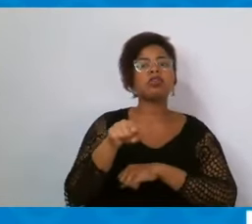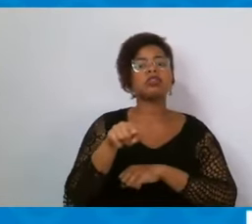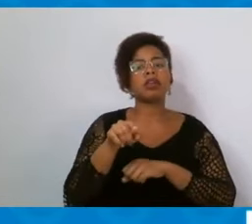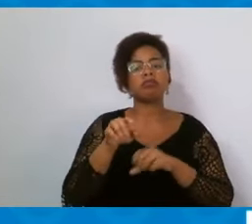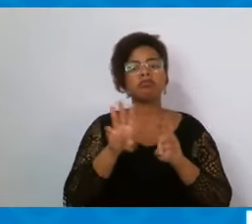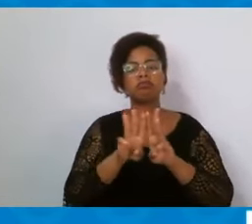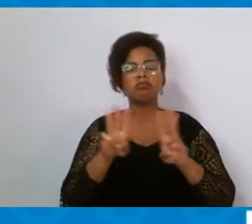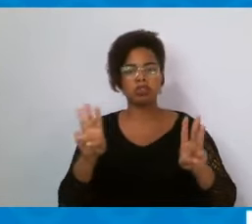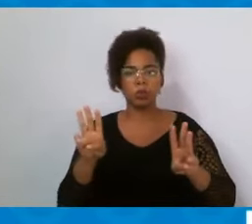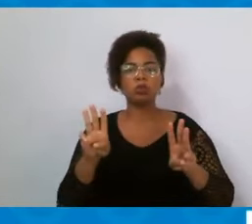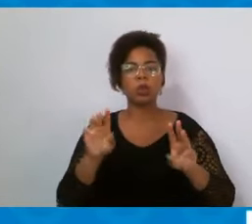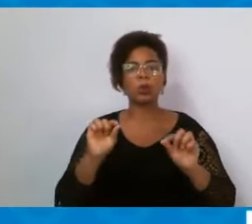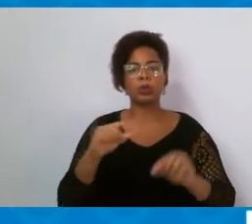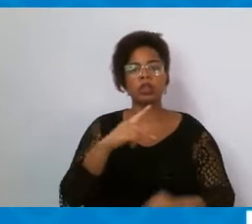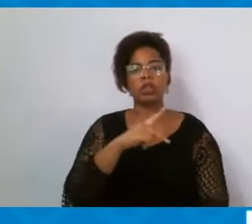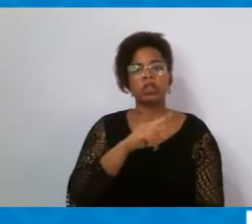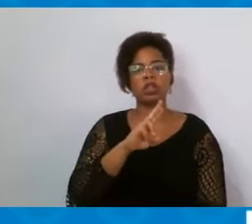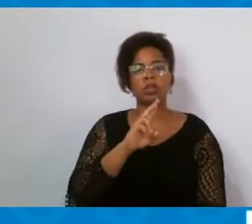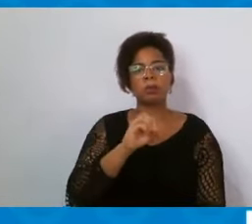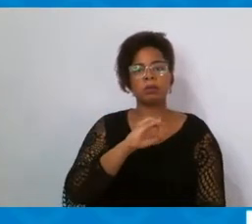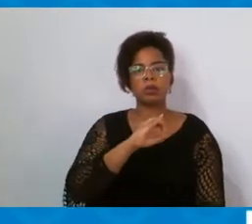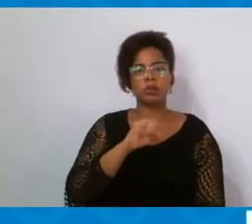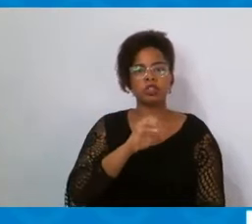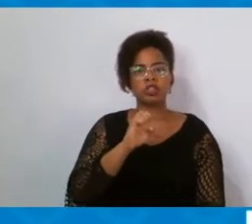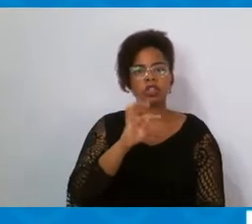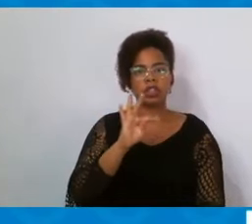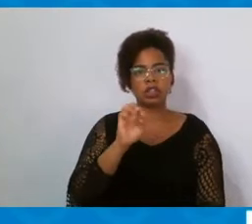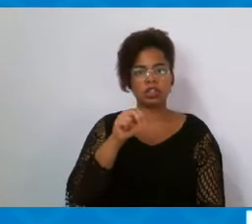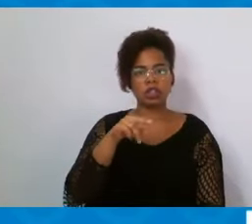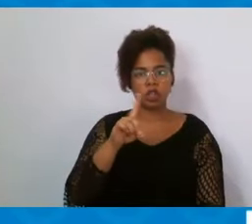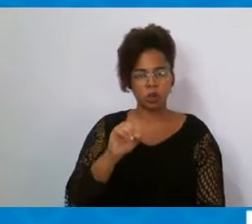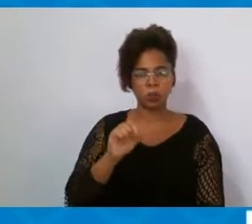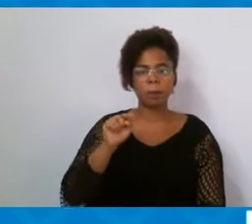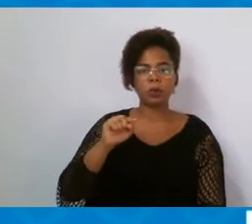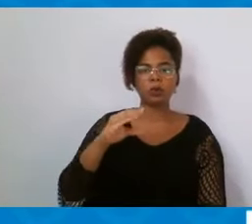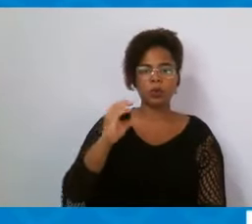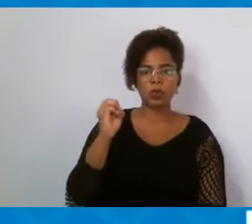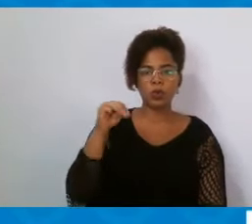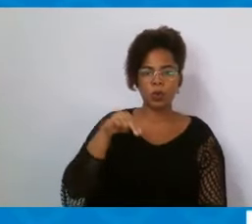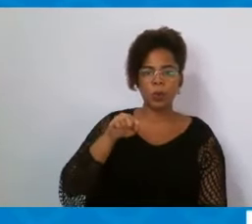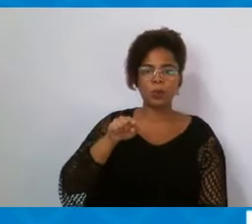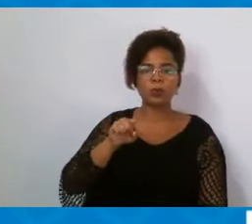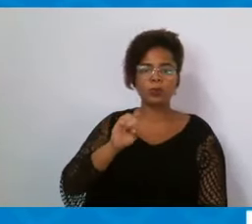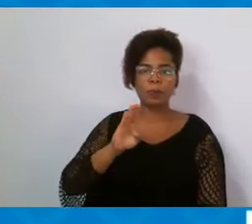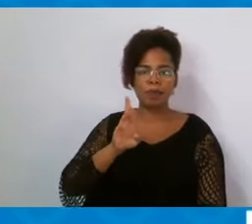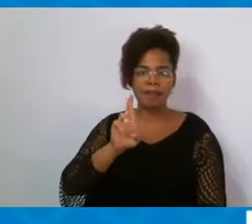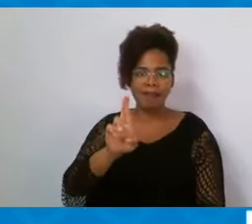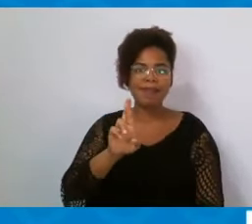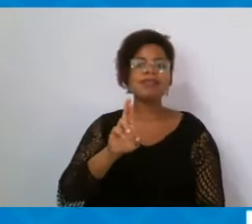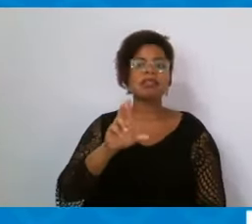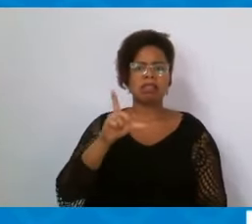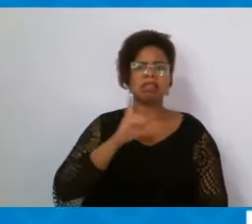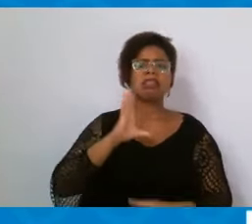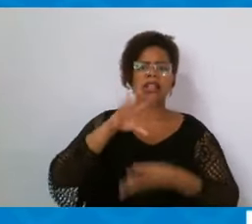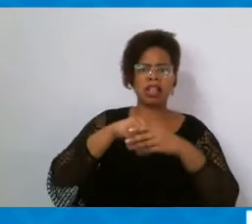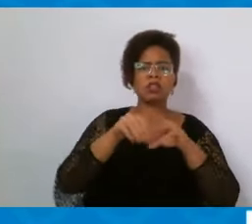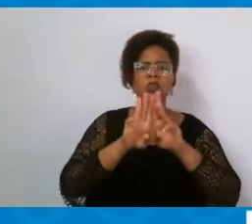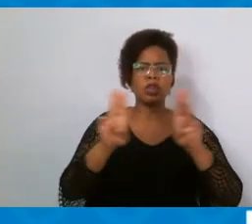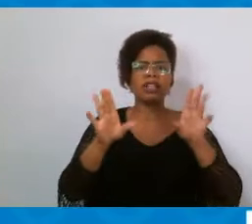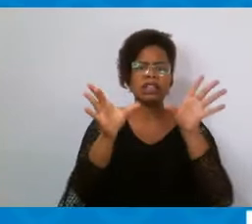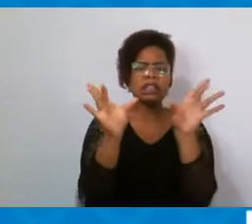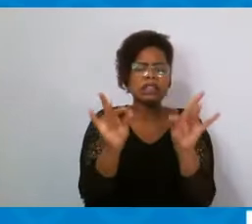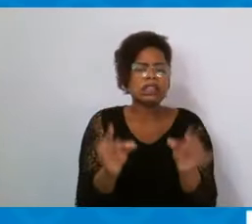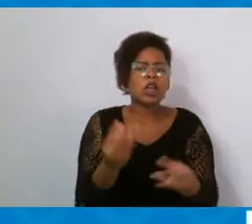projetão.com.br. Esse é um site que a gente fez com toda a metodologia, todos os detalhes, free to use, você